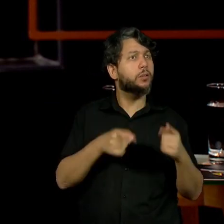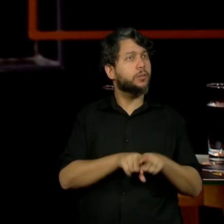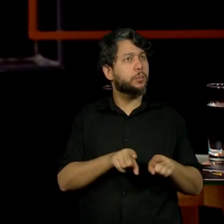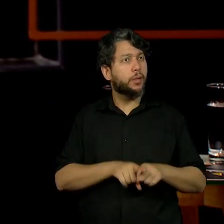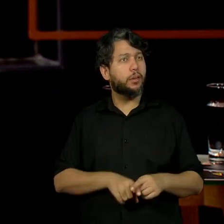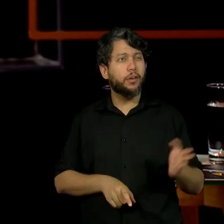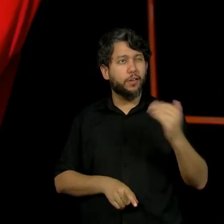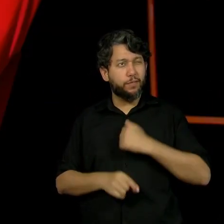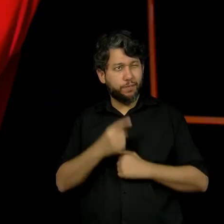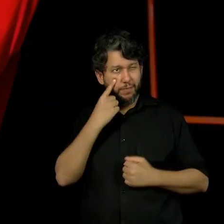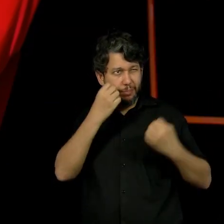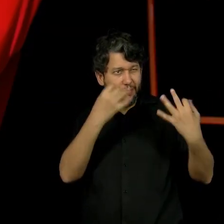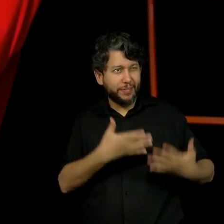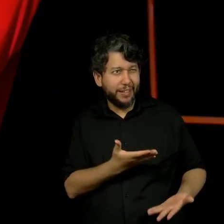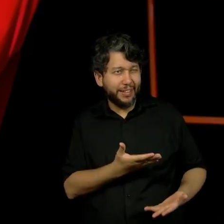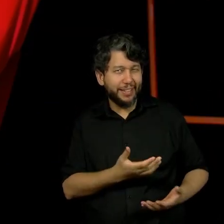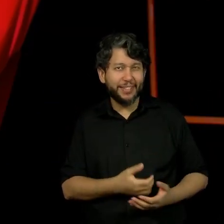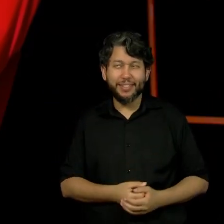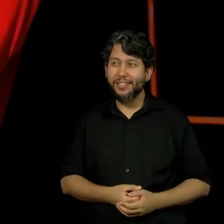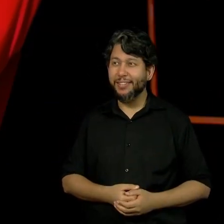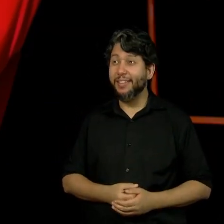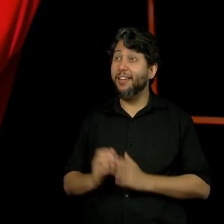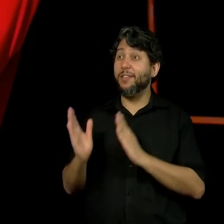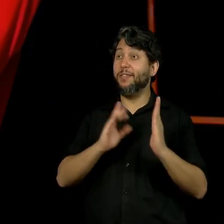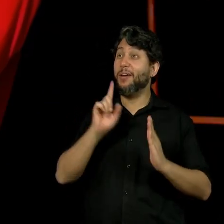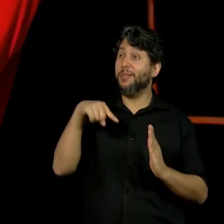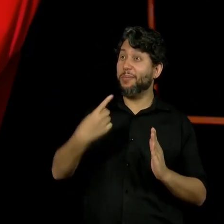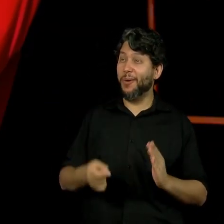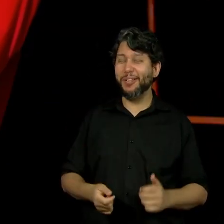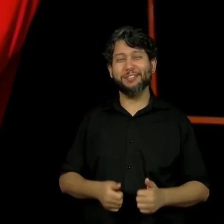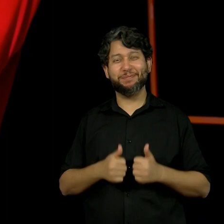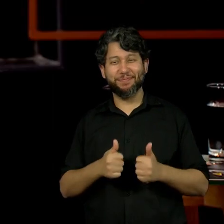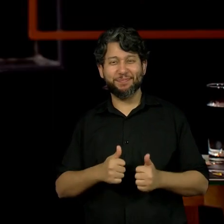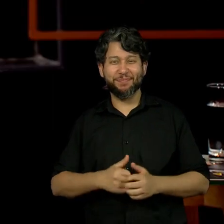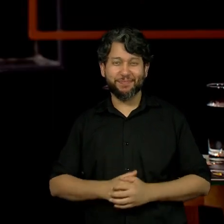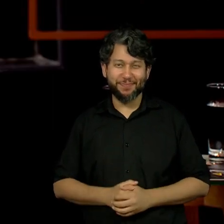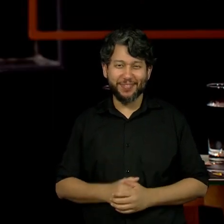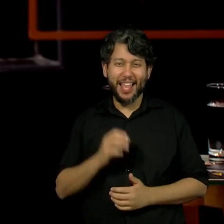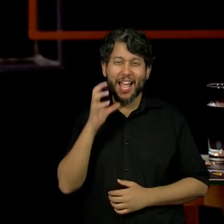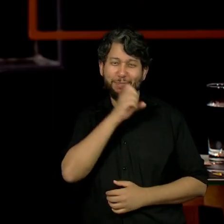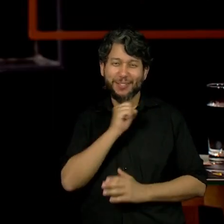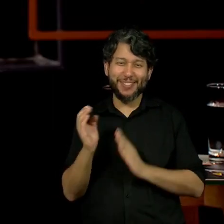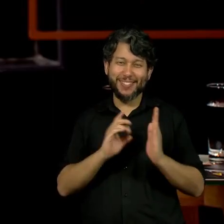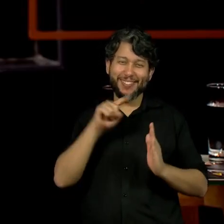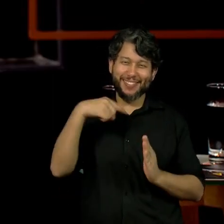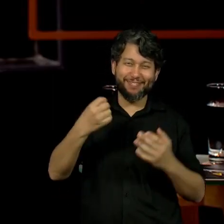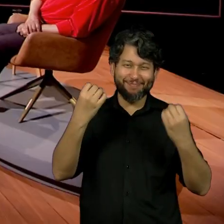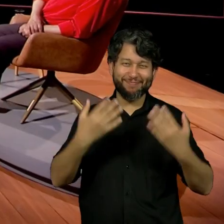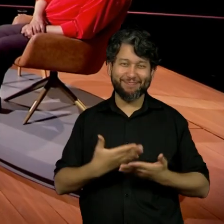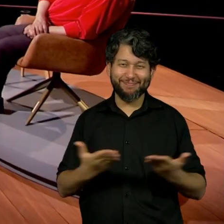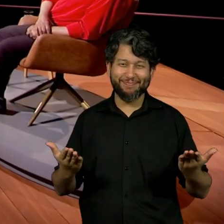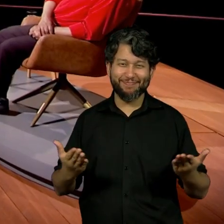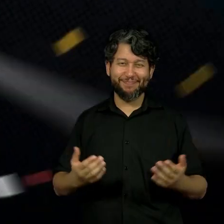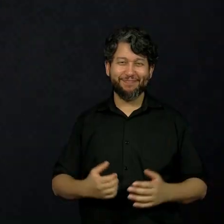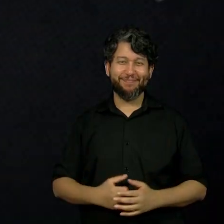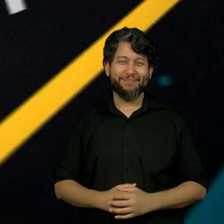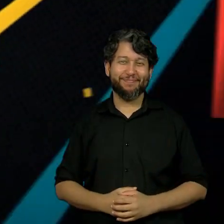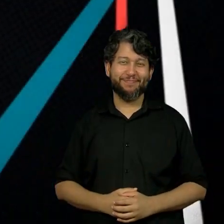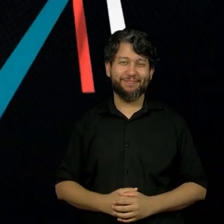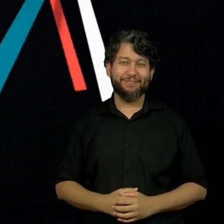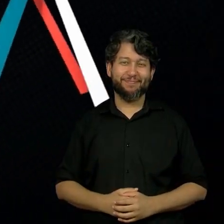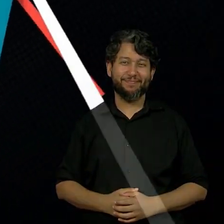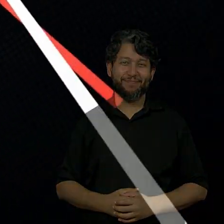Vamos falar sobre isso? Perfeito. Depois do intervalo? Vamos lá. Voltamos já com Moisés da Rocha.